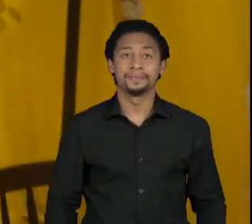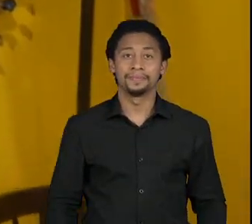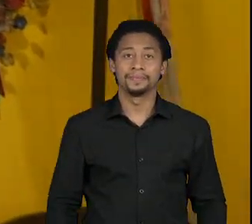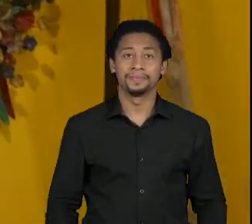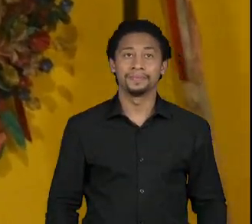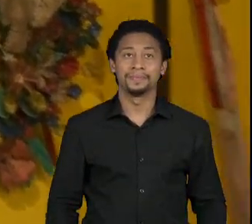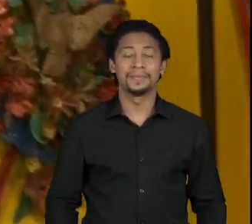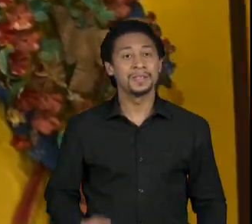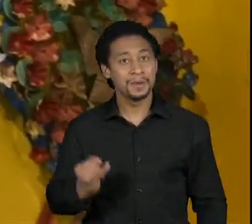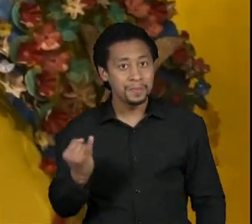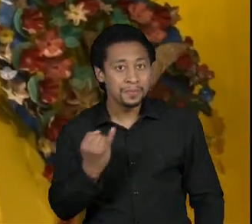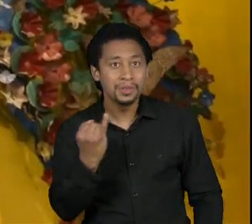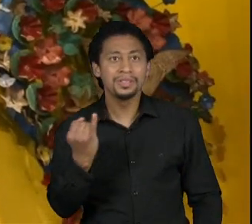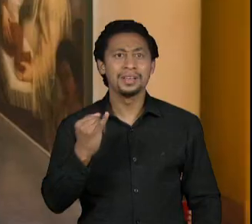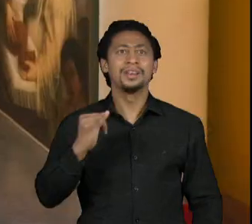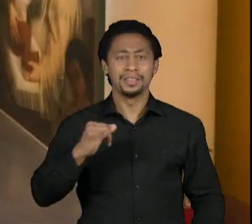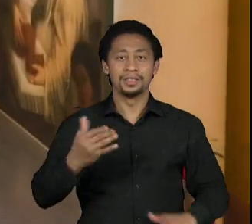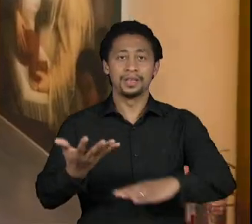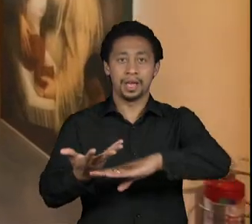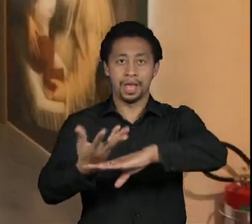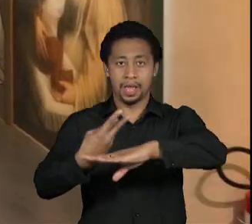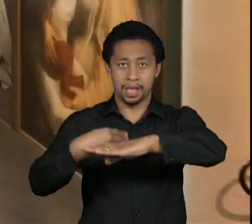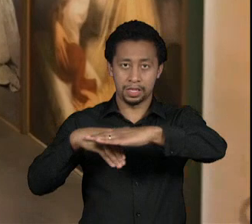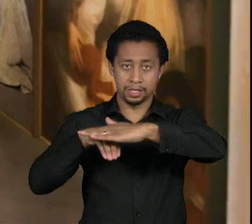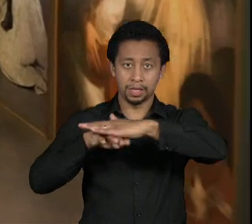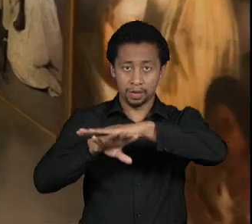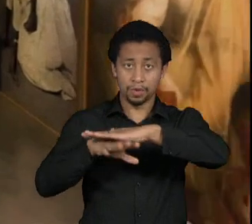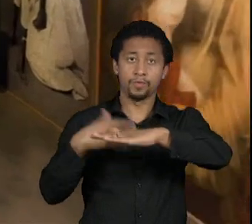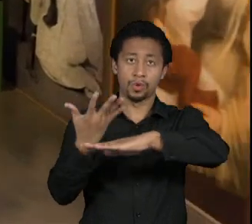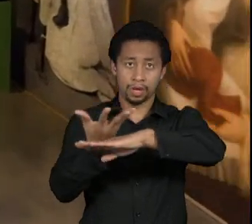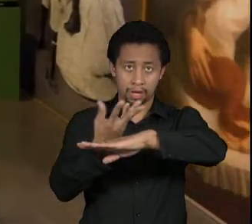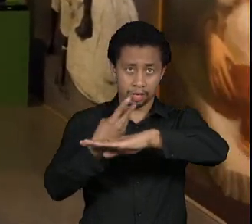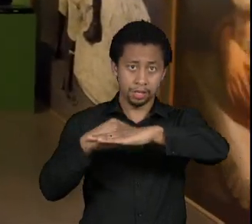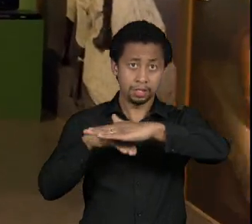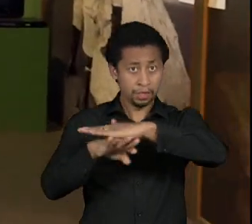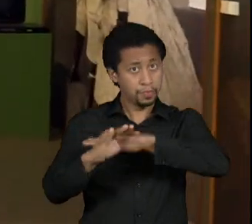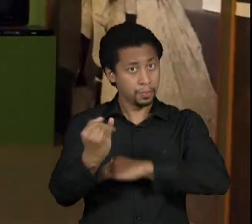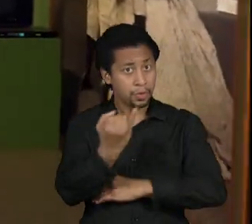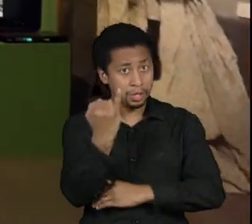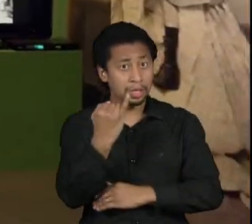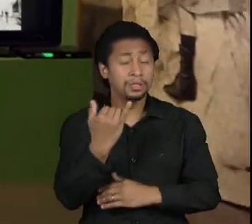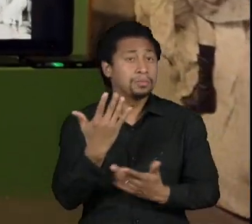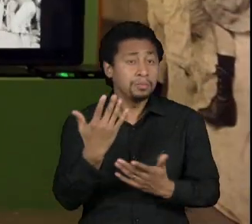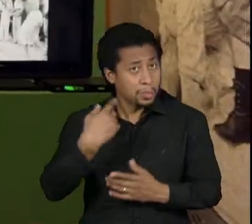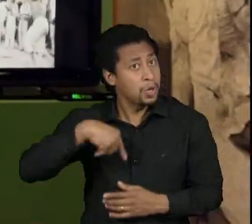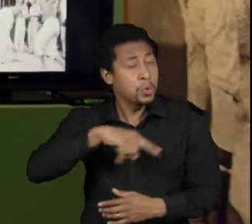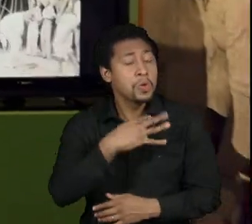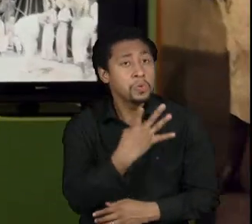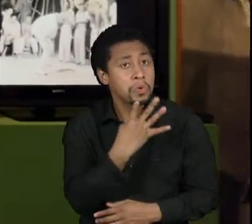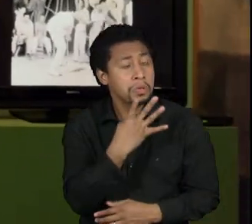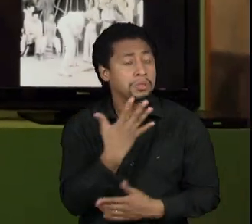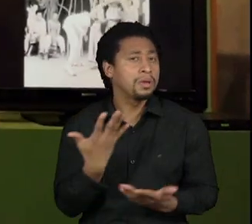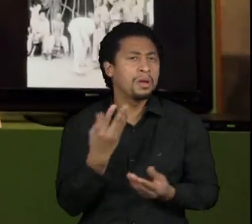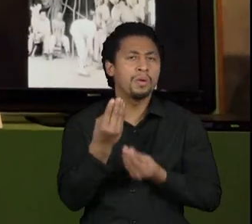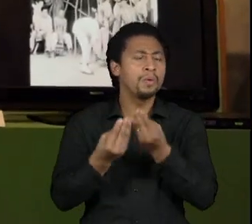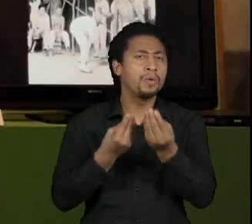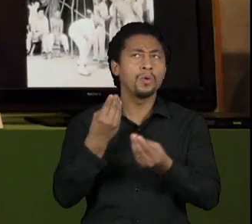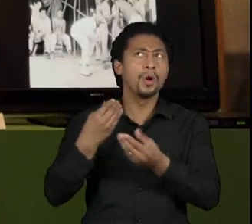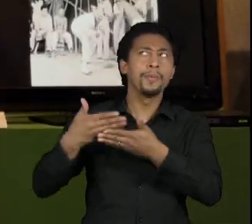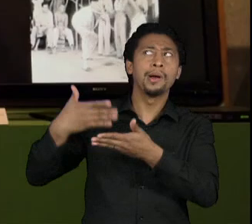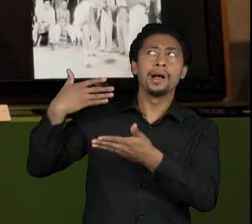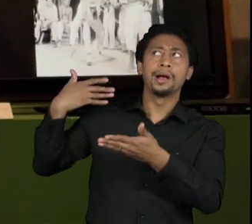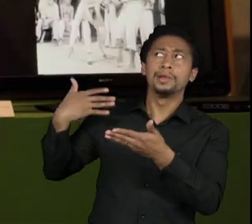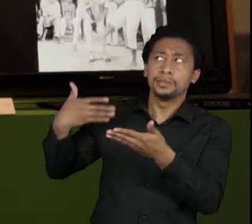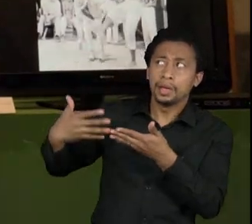A importância de ter esse acervo é para que possamos nos conhecer, né, saber quem somos. Não dá para pensar o